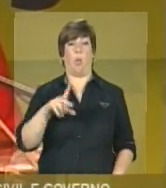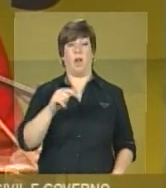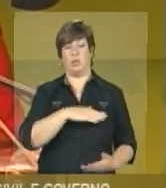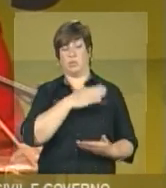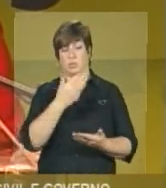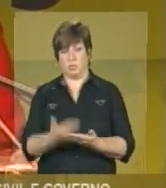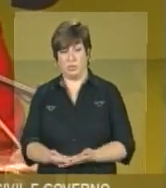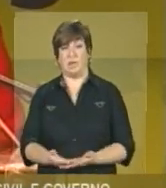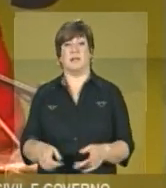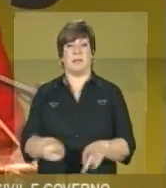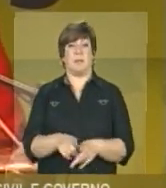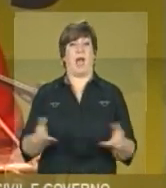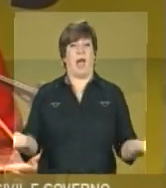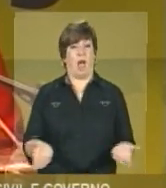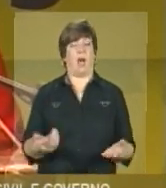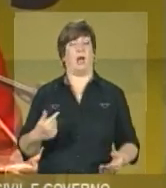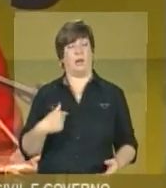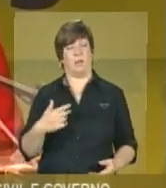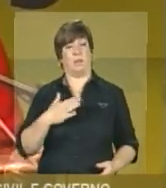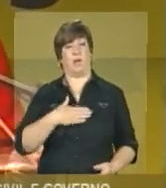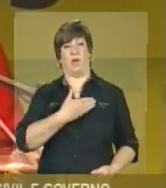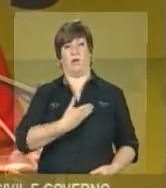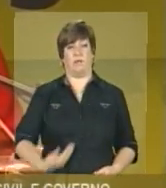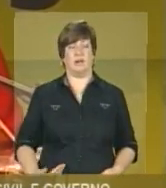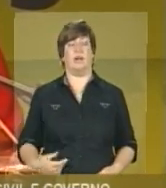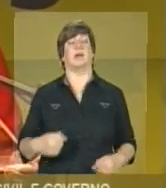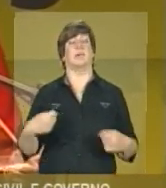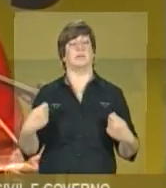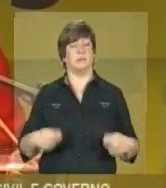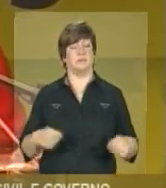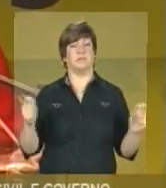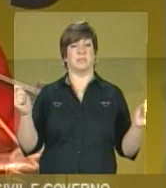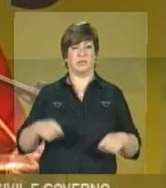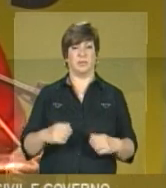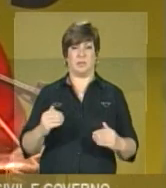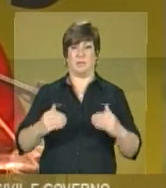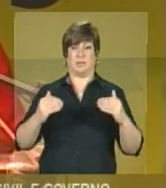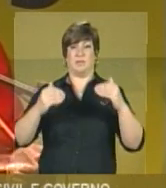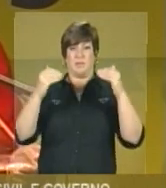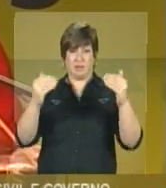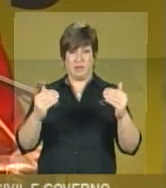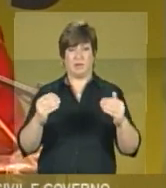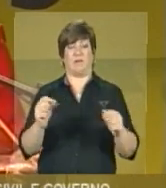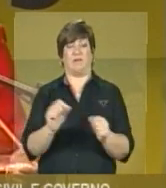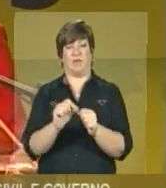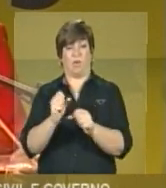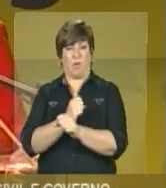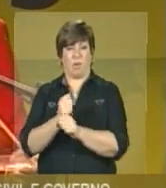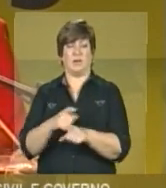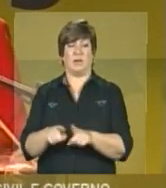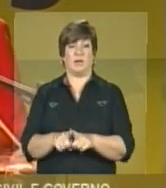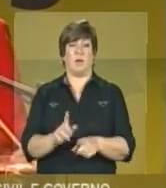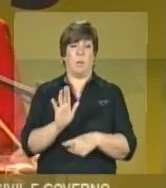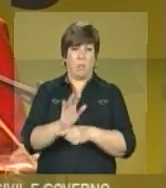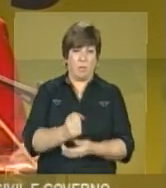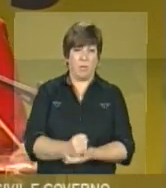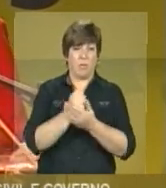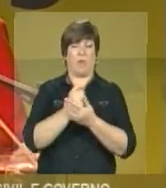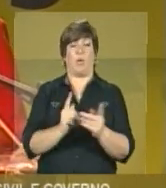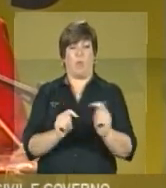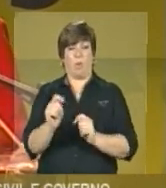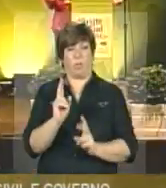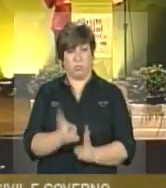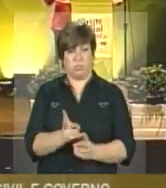governo, que é possível crescer, incluir, proteger e conservar. O que